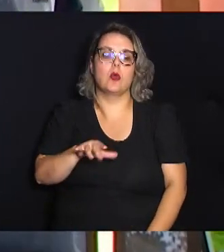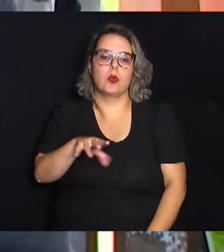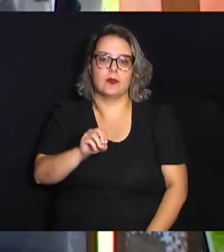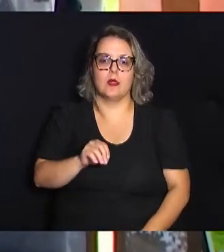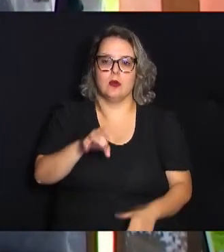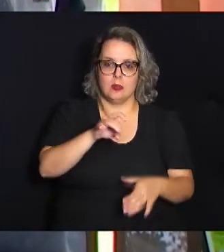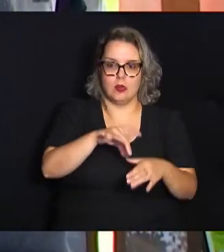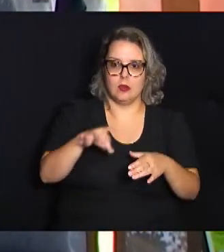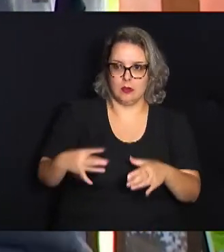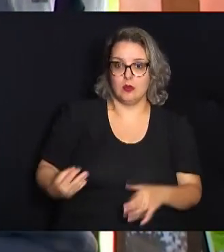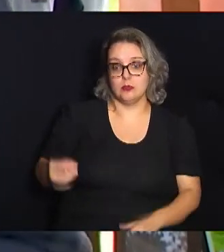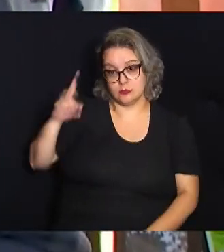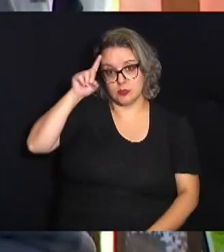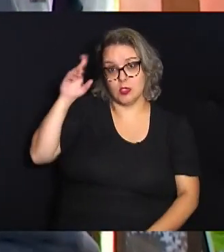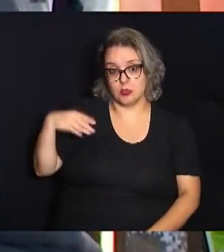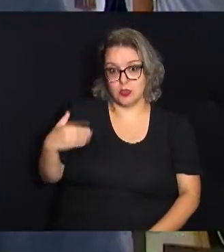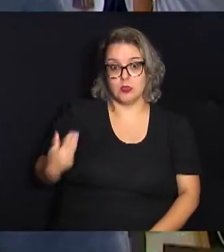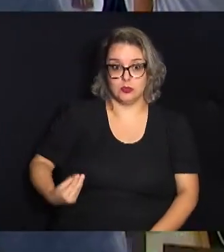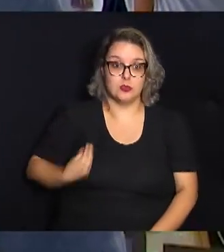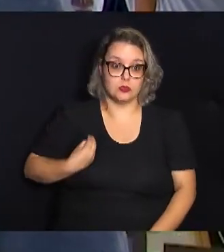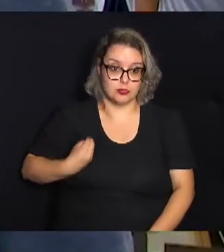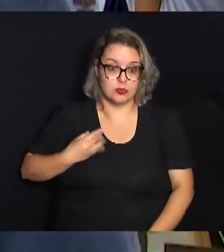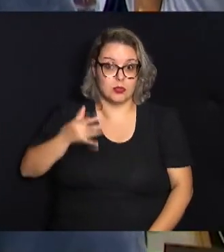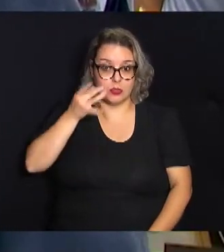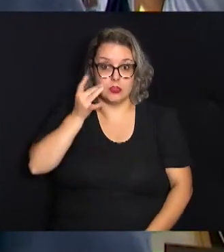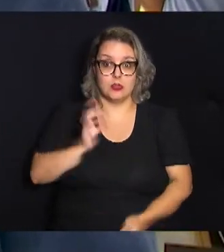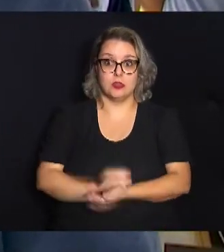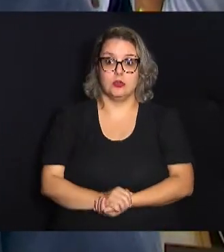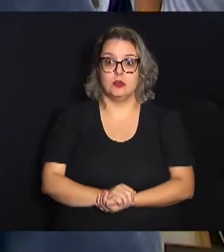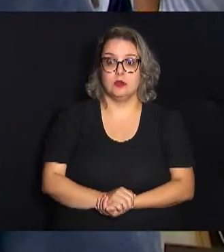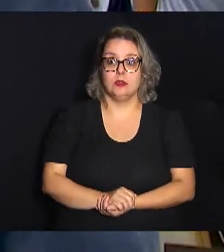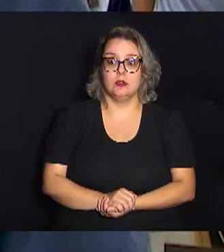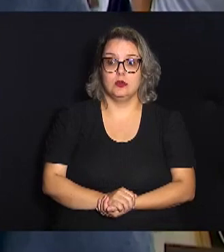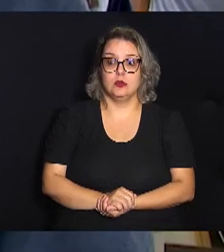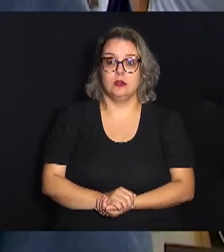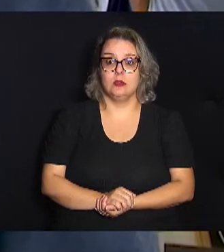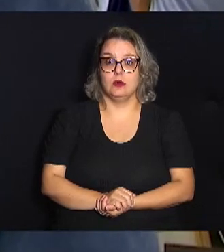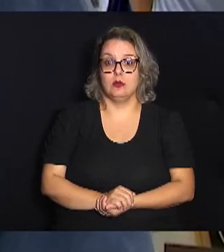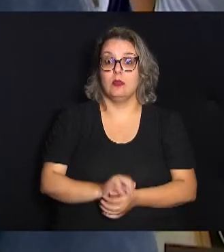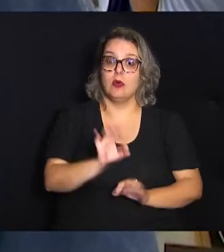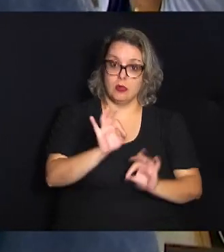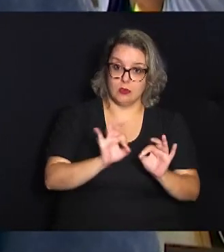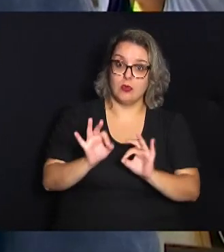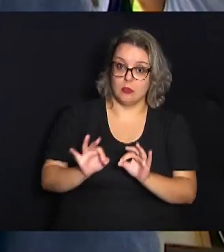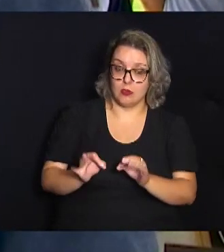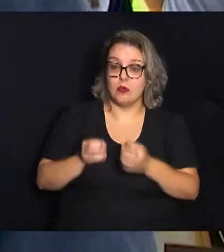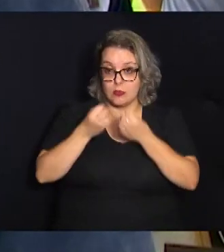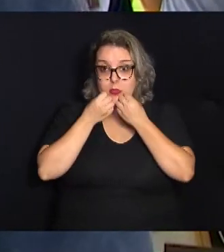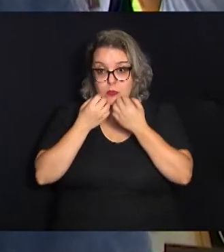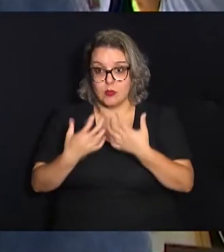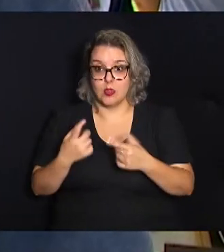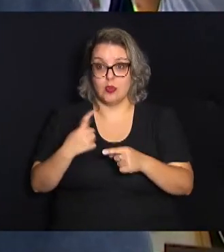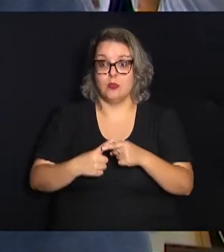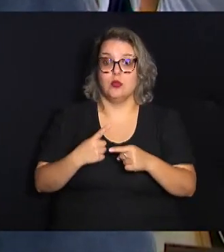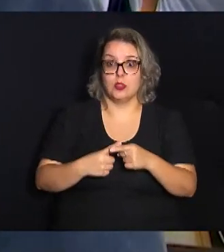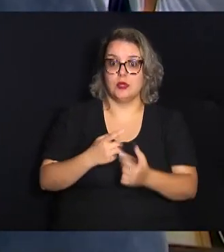está muito presente em nossas vidas no dia a dia. Foi um projeto que foi muito bom,